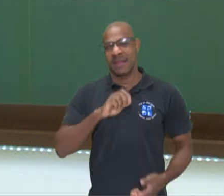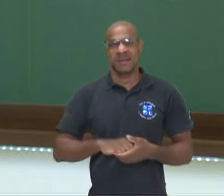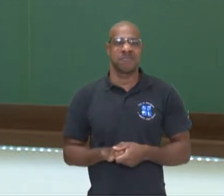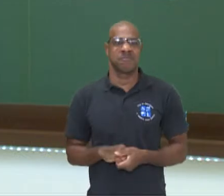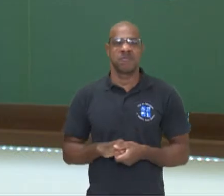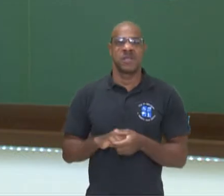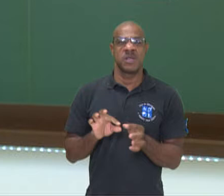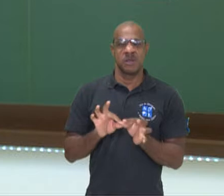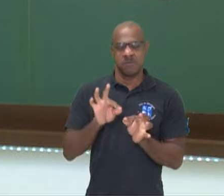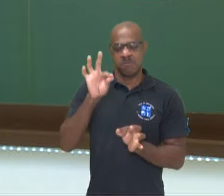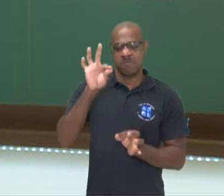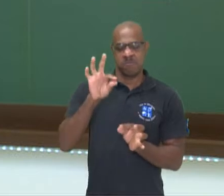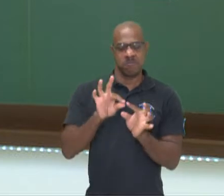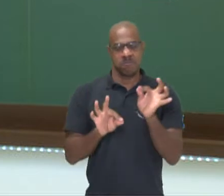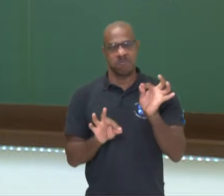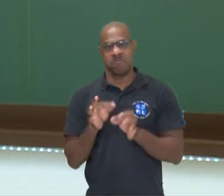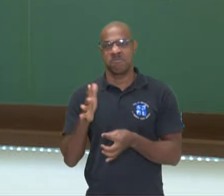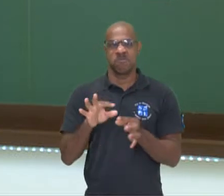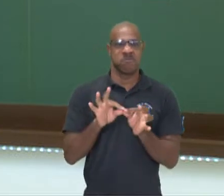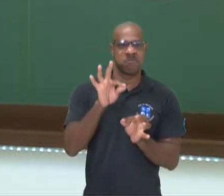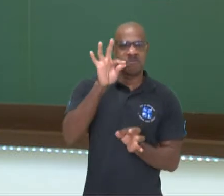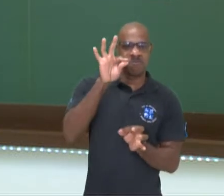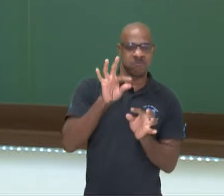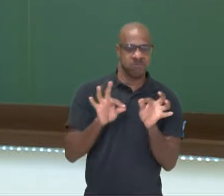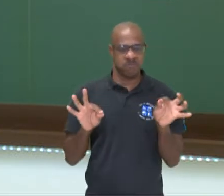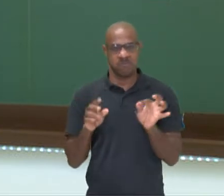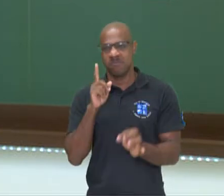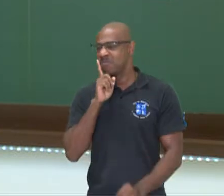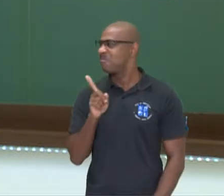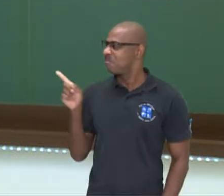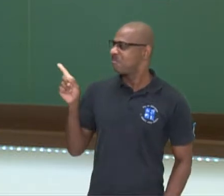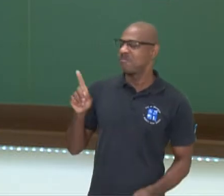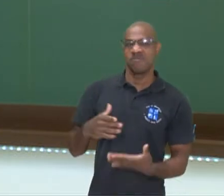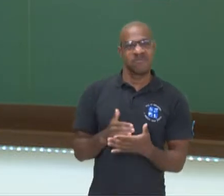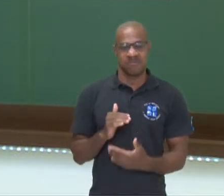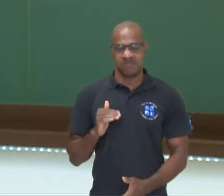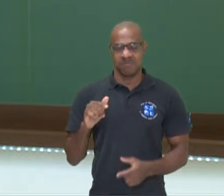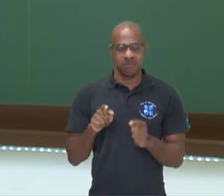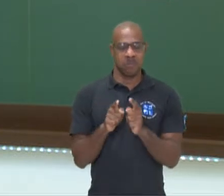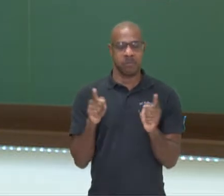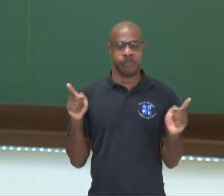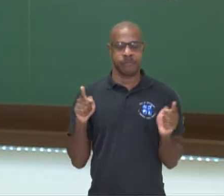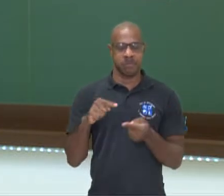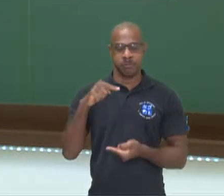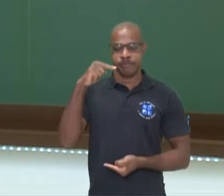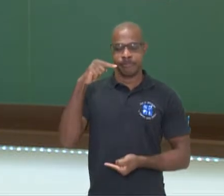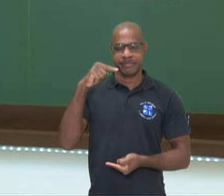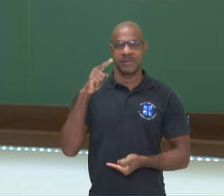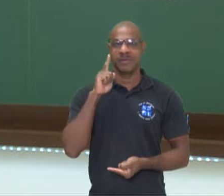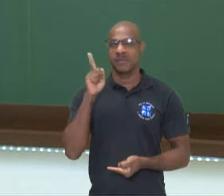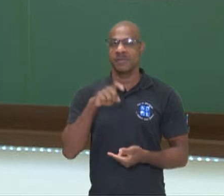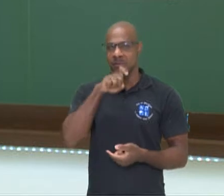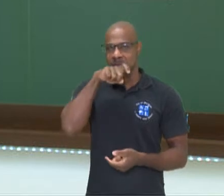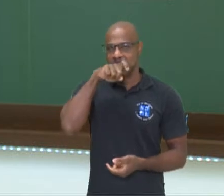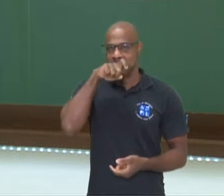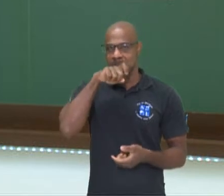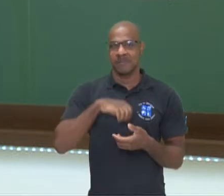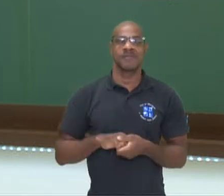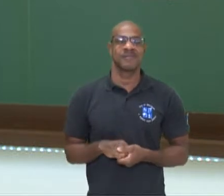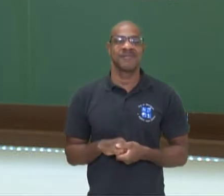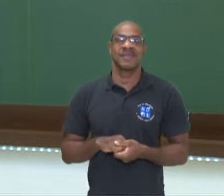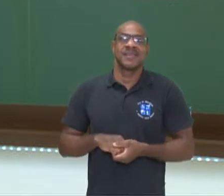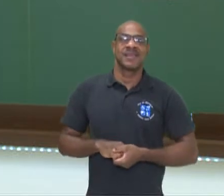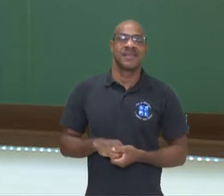75 a 80 centímetros quando adulta. No maior exemplar que nós temos, 80 centímetros,